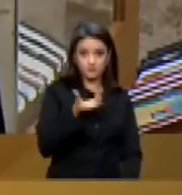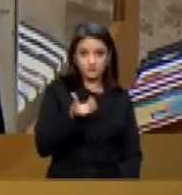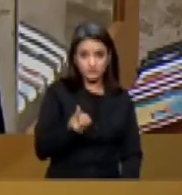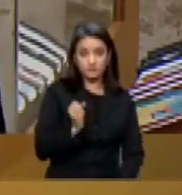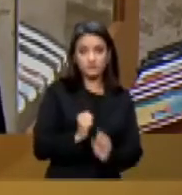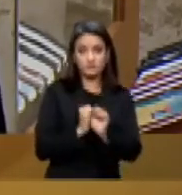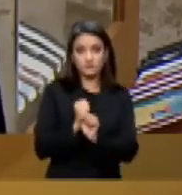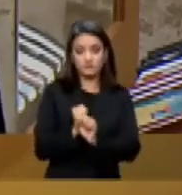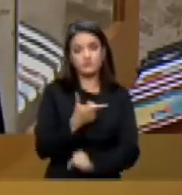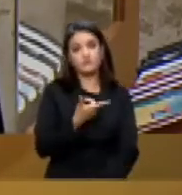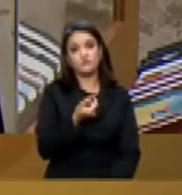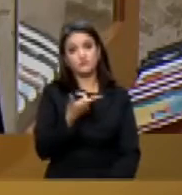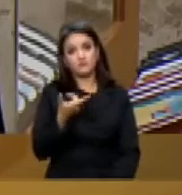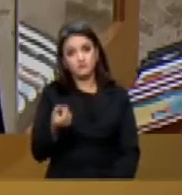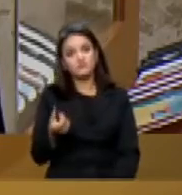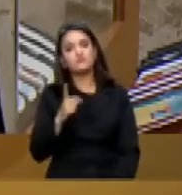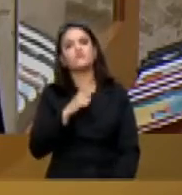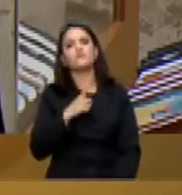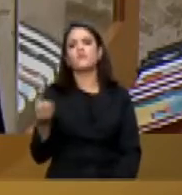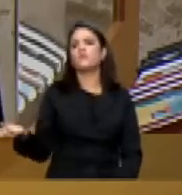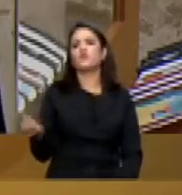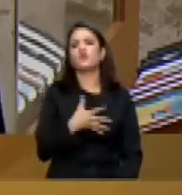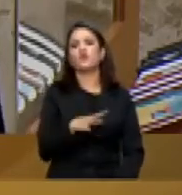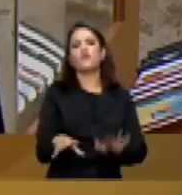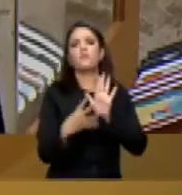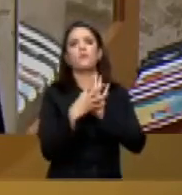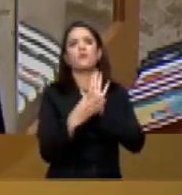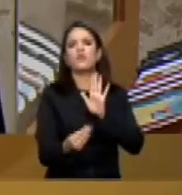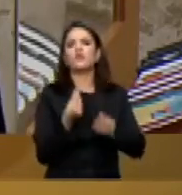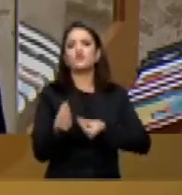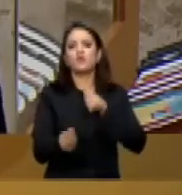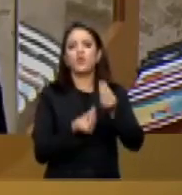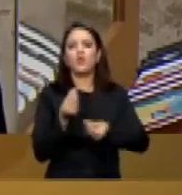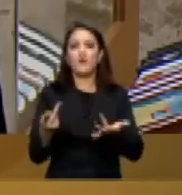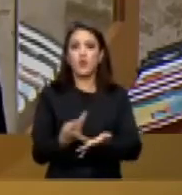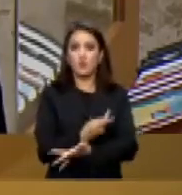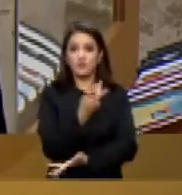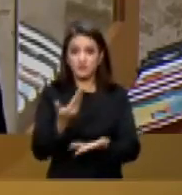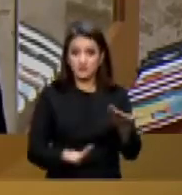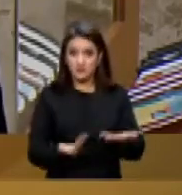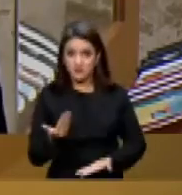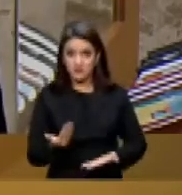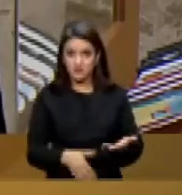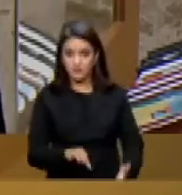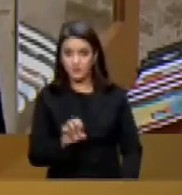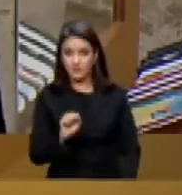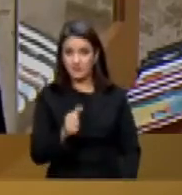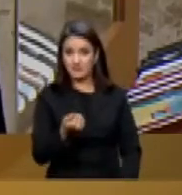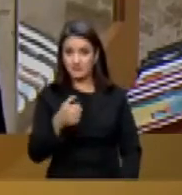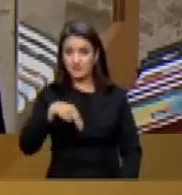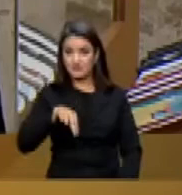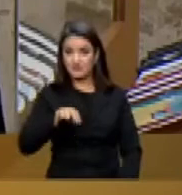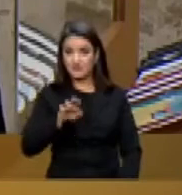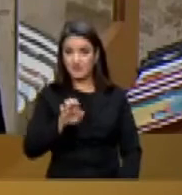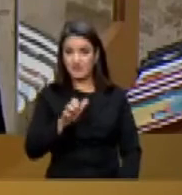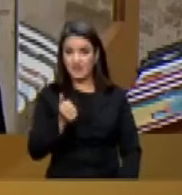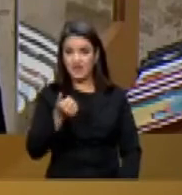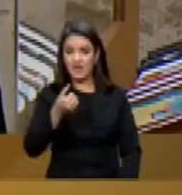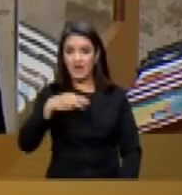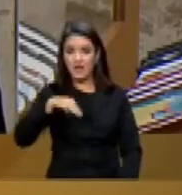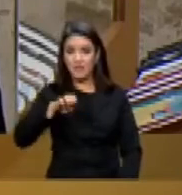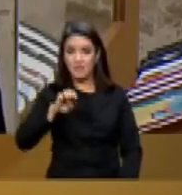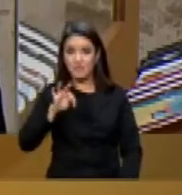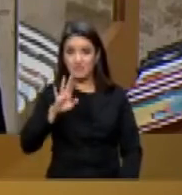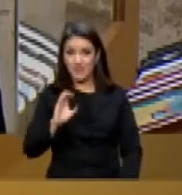2020, estabelecer um novo modelo para a prestação desse serviço público, após avaliar o quadro fático